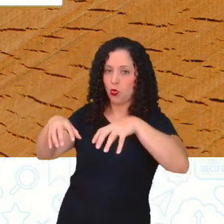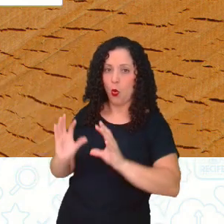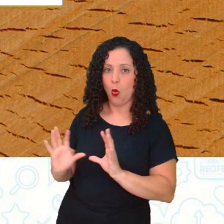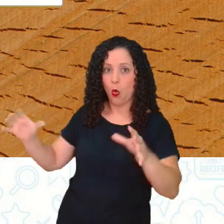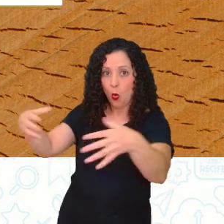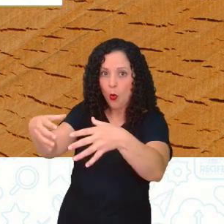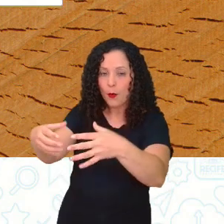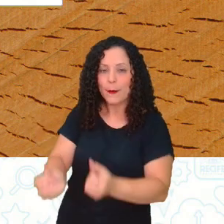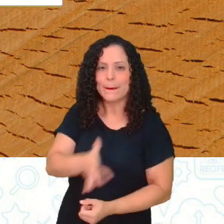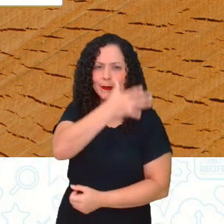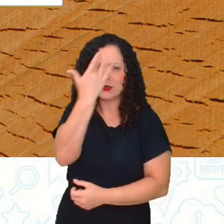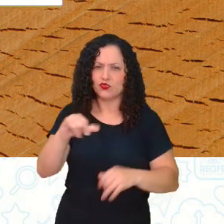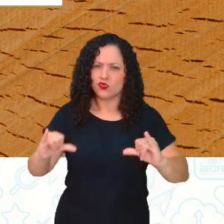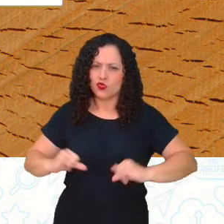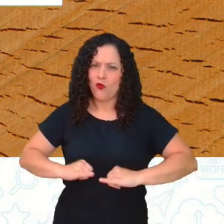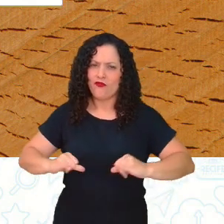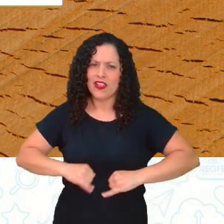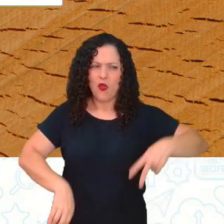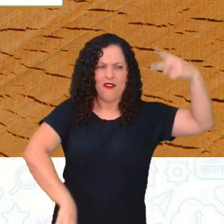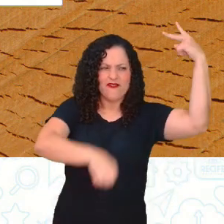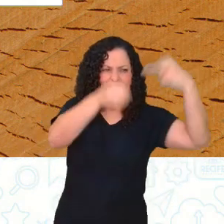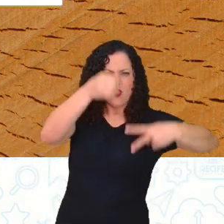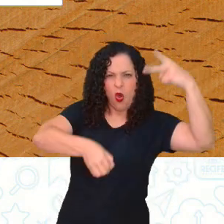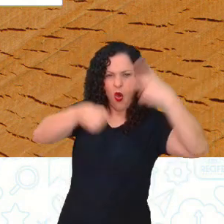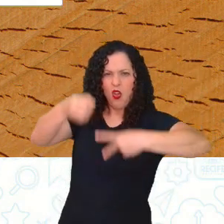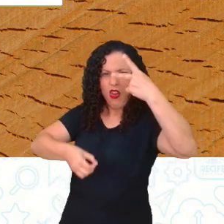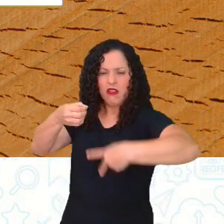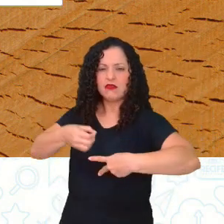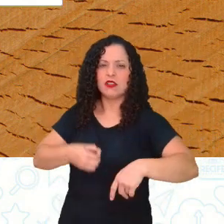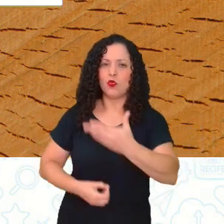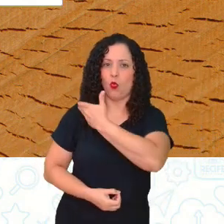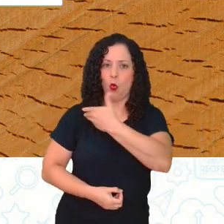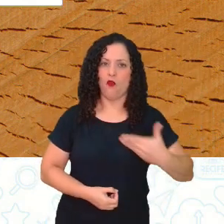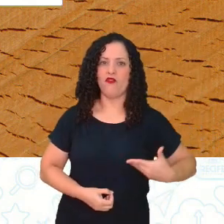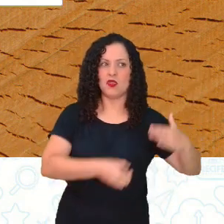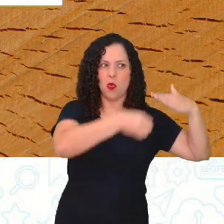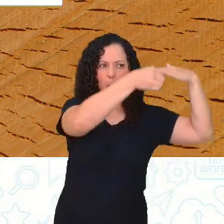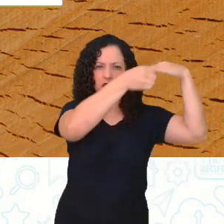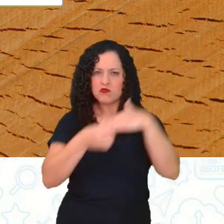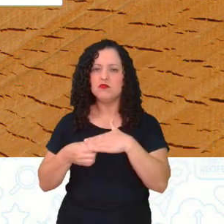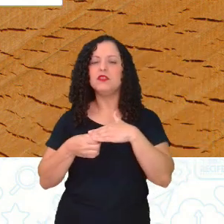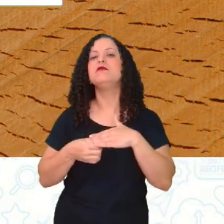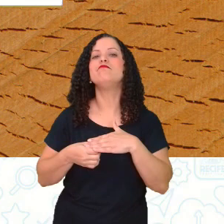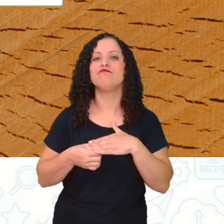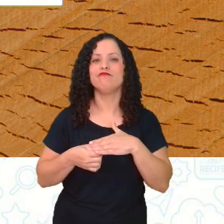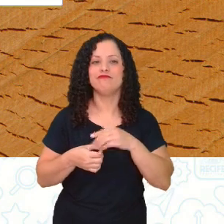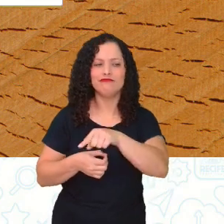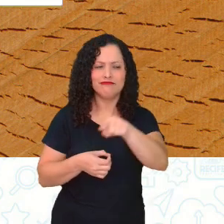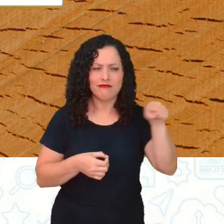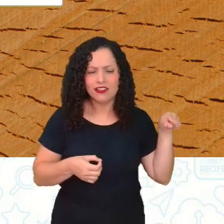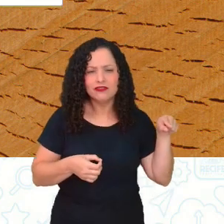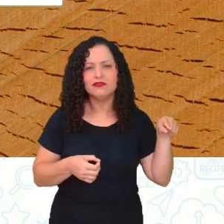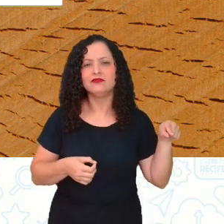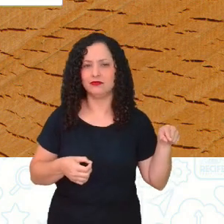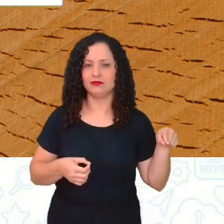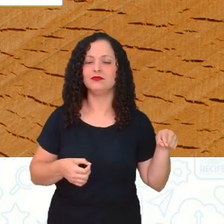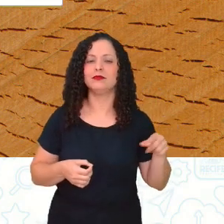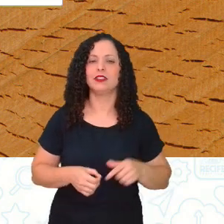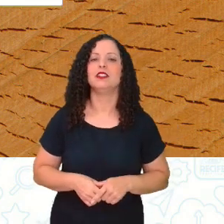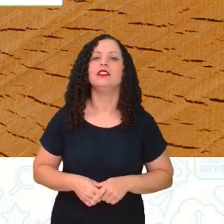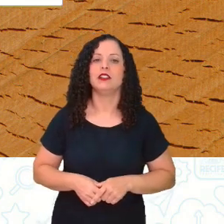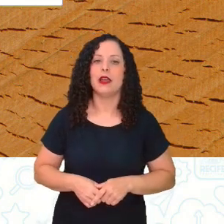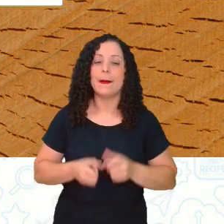essa violência toda, né, do governo provincial, né, do governante ali provincial ou presidente da